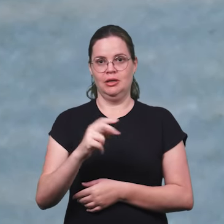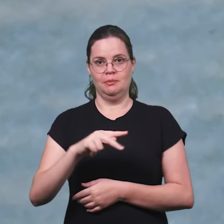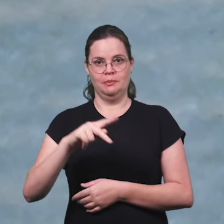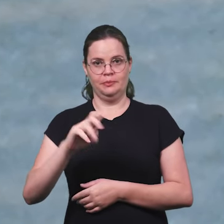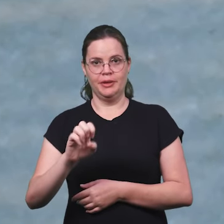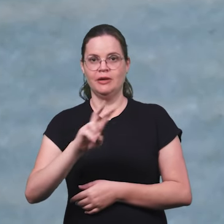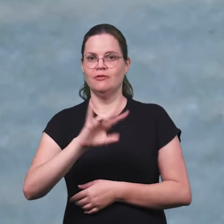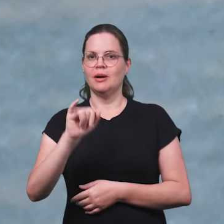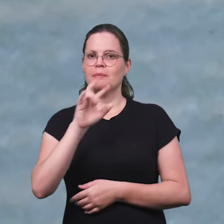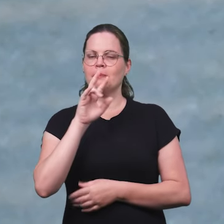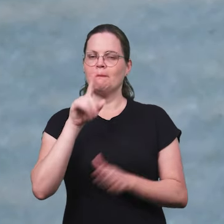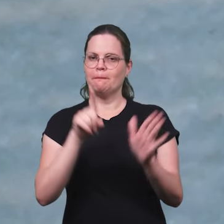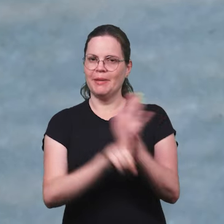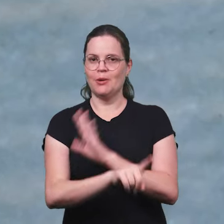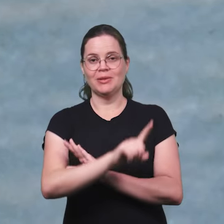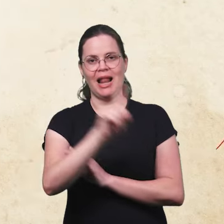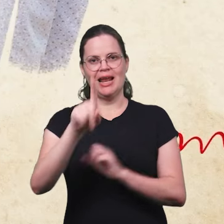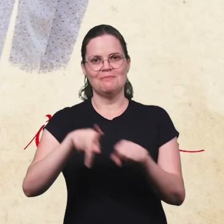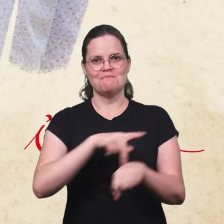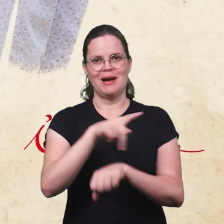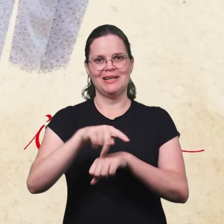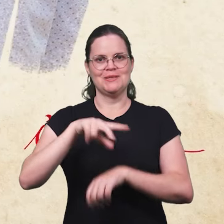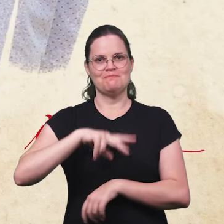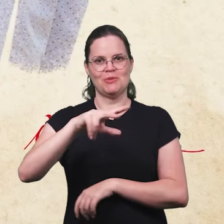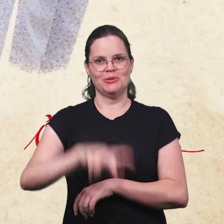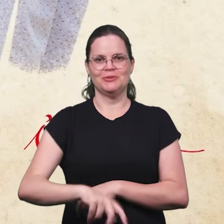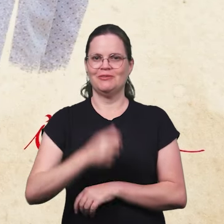Portugal, diretamente, fala jovem.